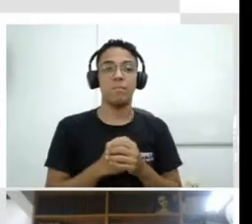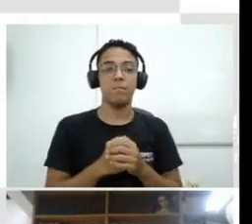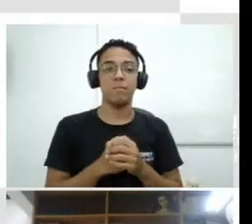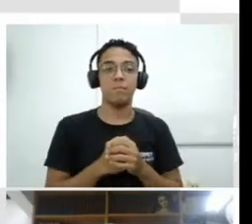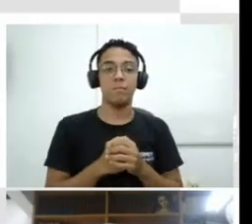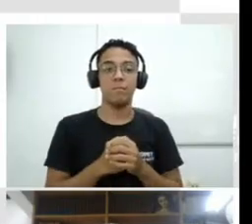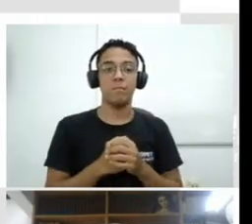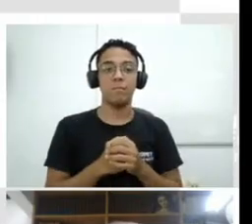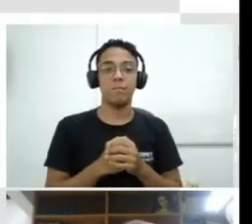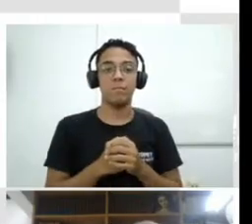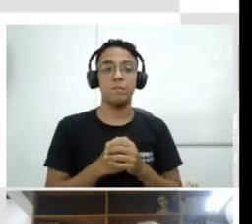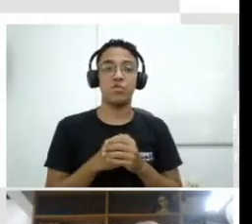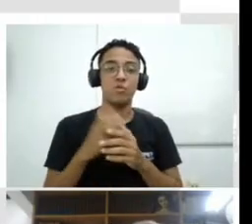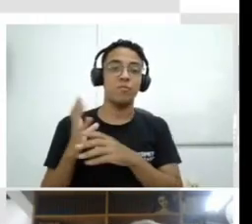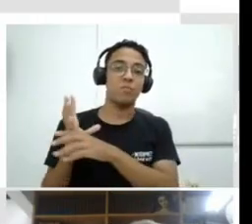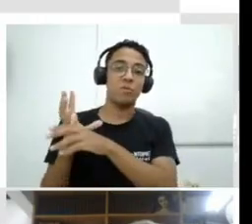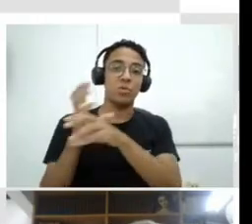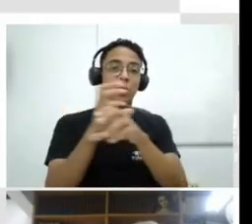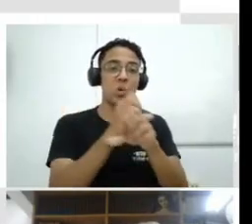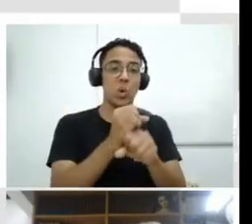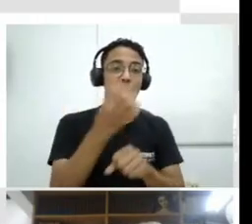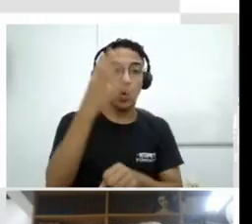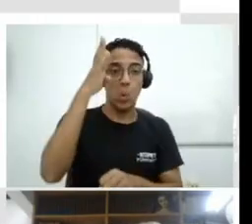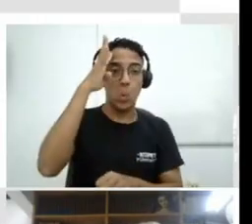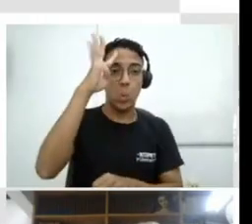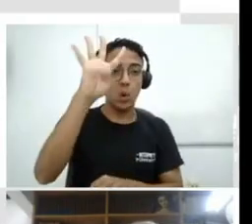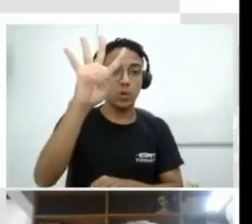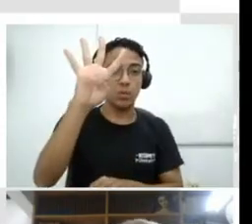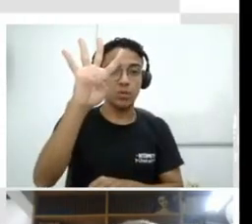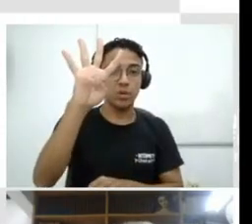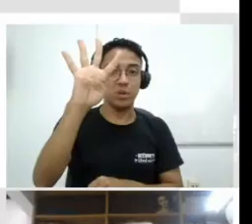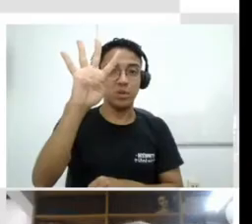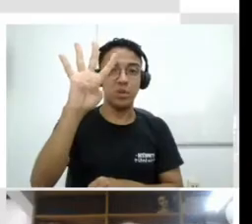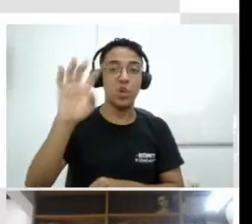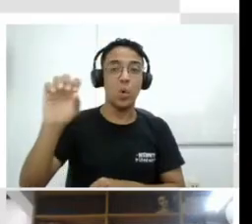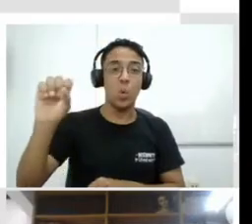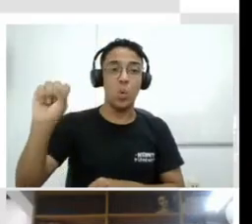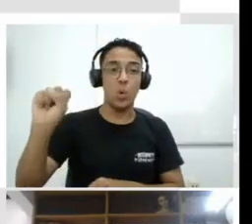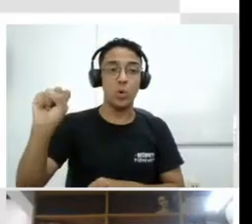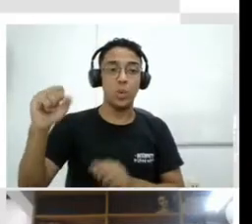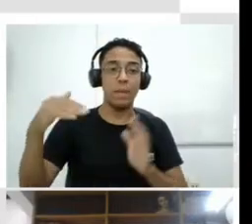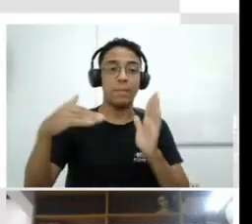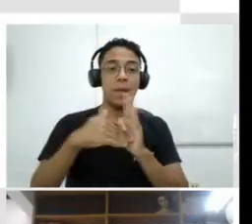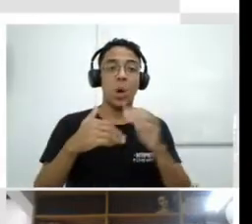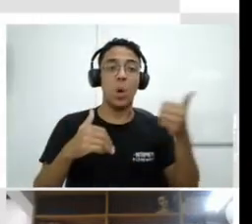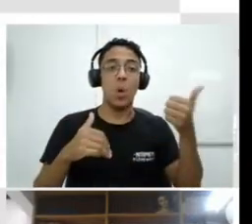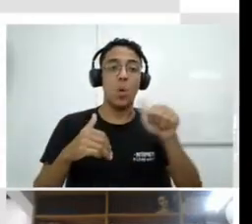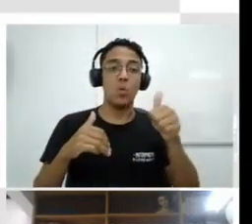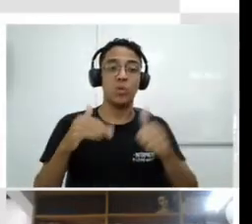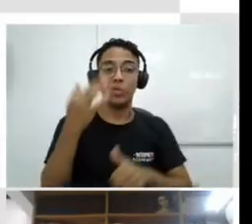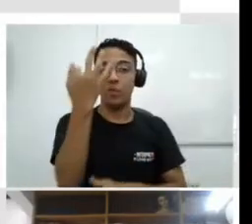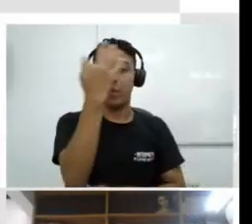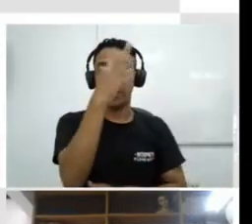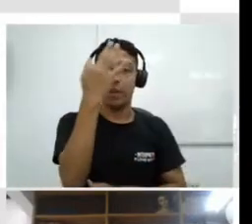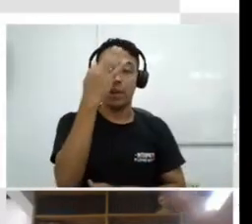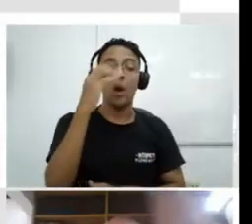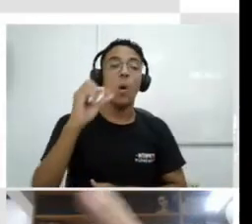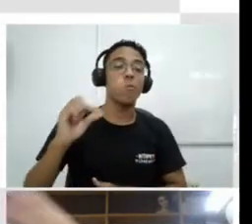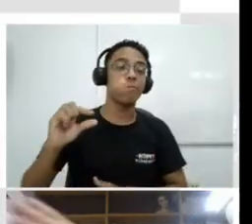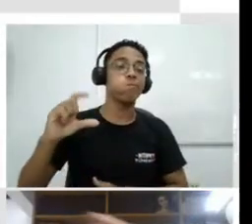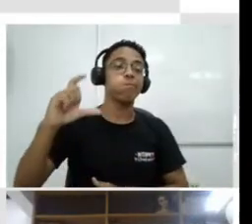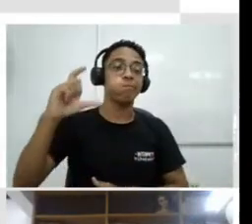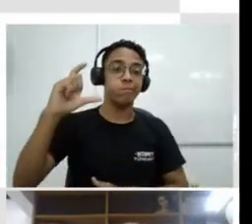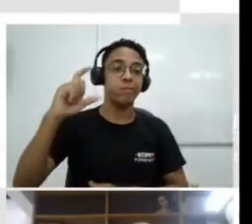seriam 4 dias em fevereiro, de 8 a 11 de fevereiro, nós também chegamos a uma temperatura de 2 graus Celsius. Portanto, entre novembro